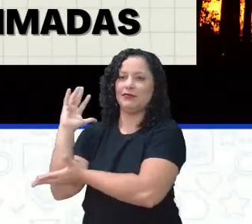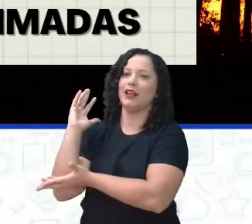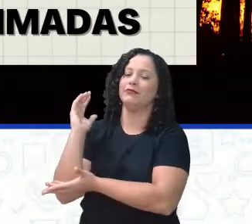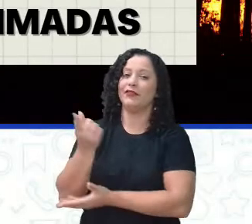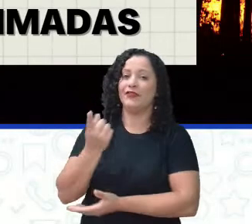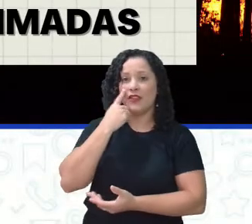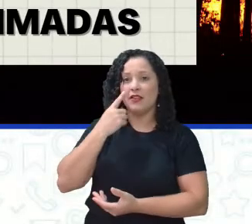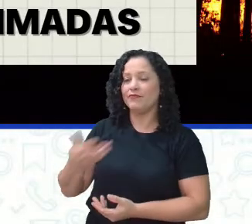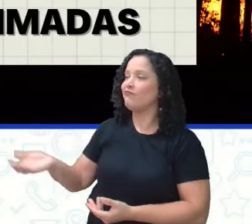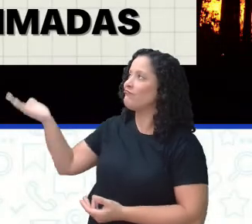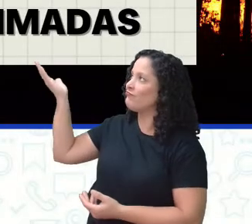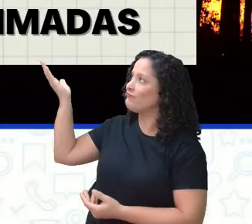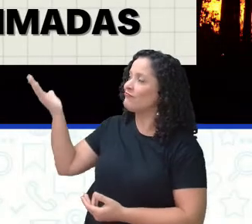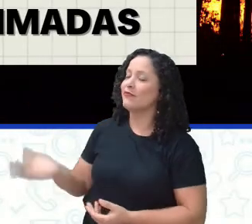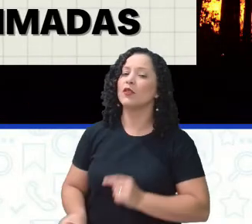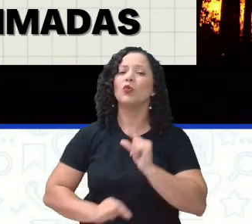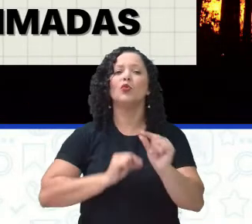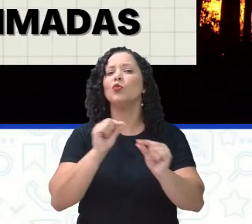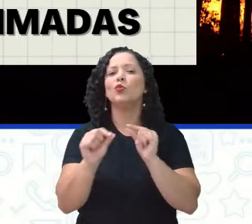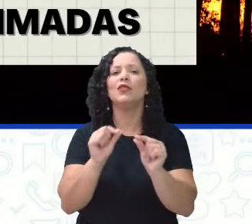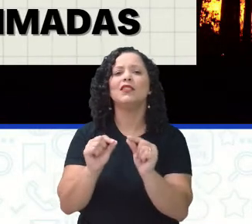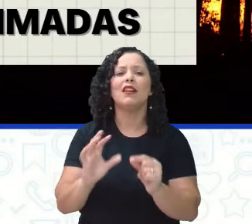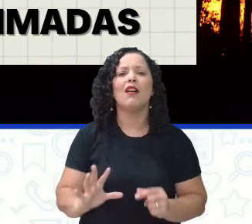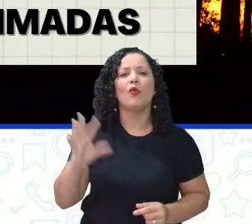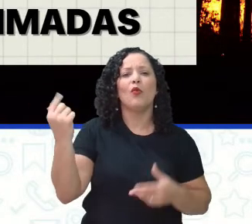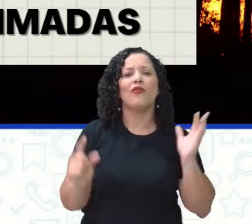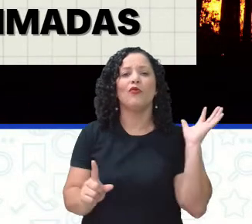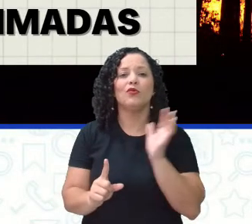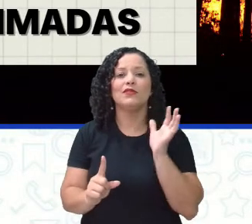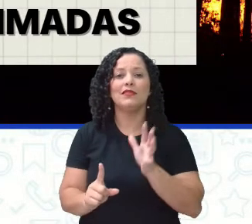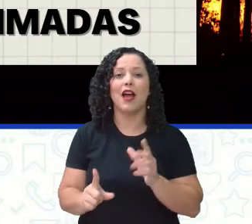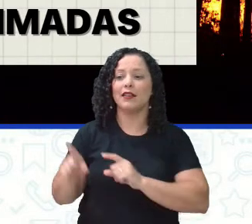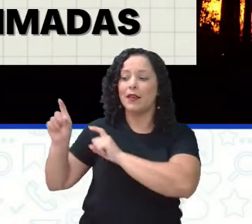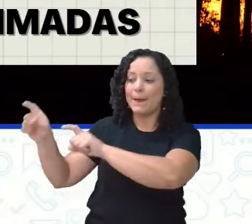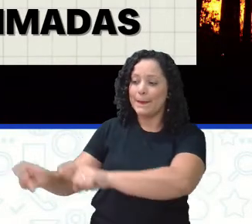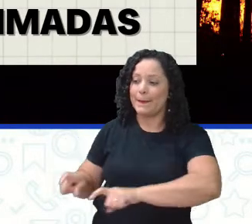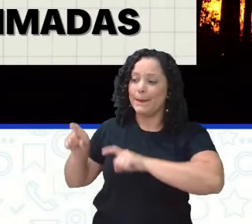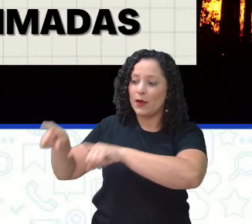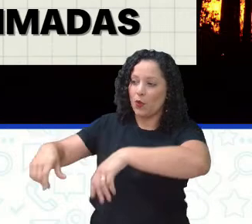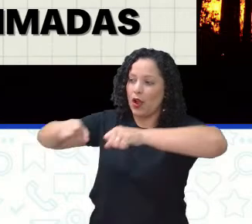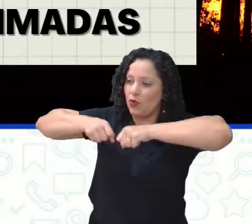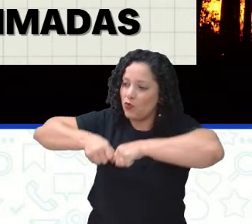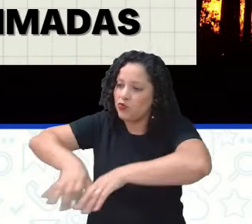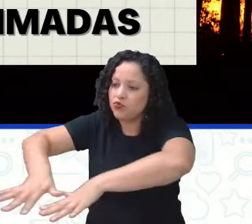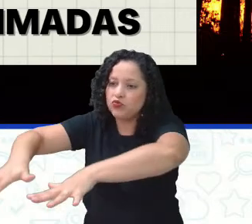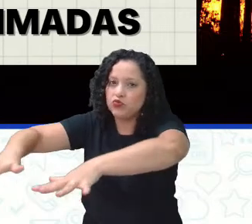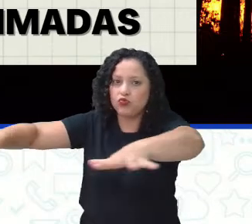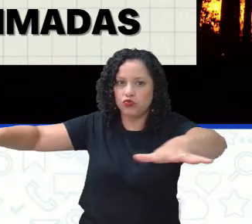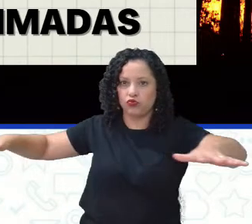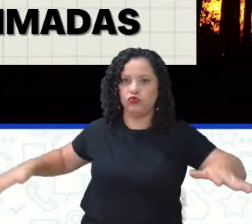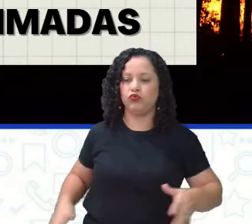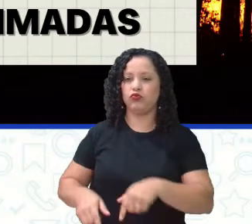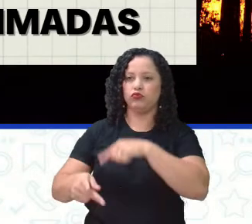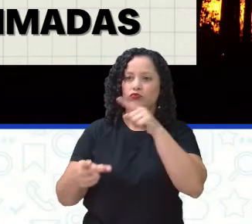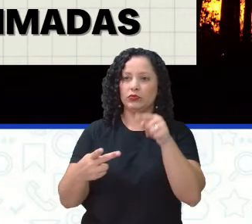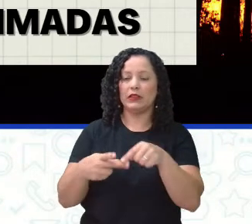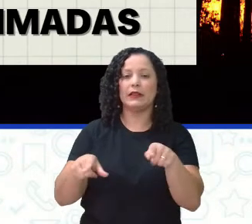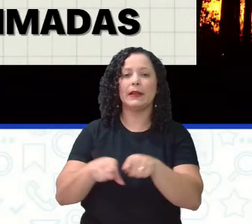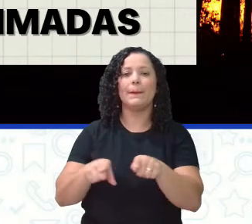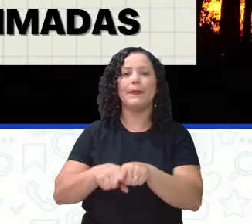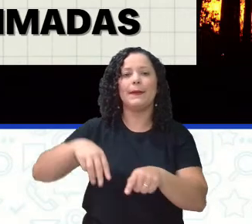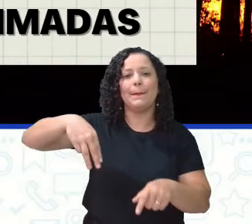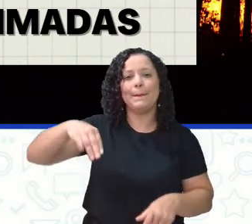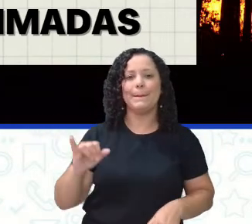aí, principalmente pela questão da expansão da agropecuária, a atividade mineradora,